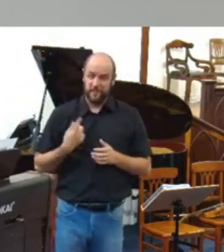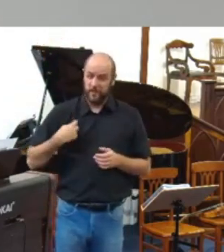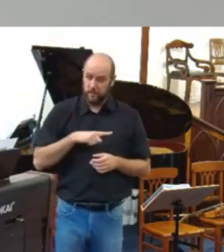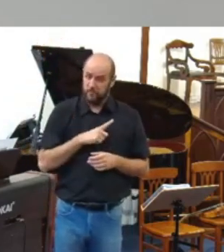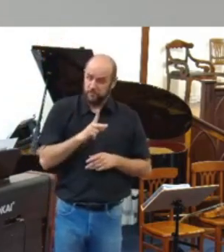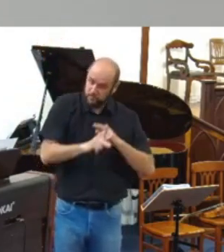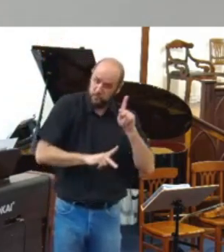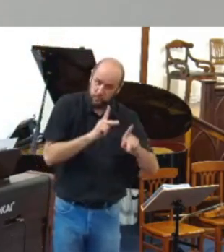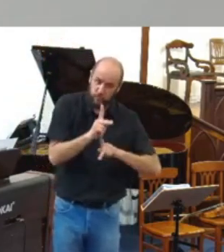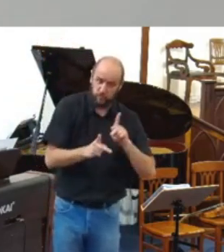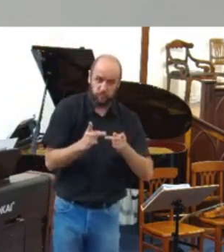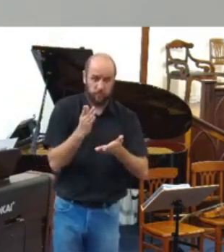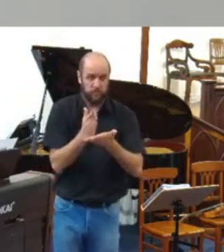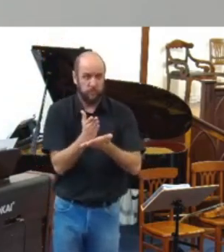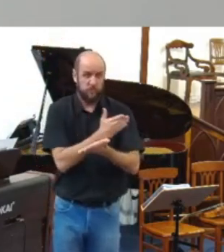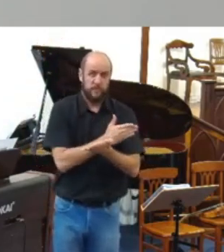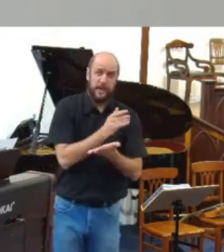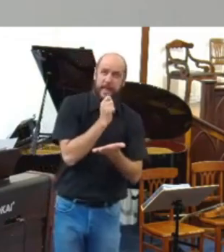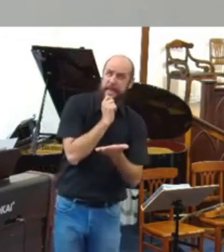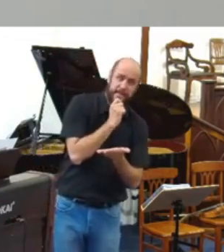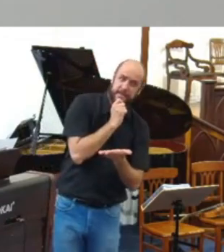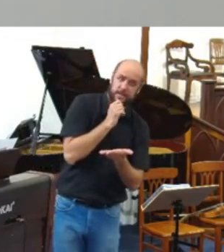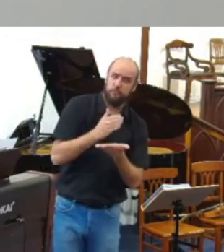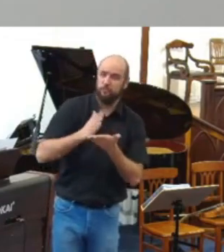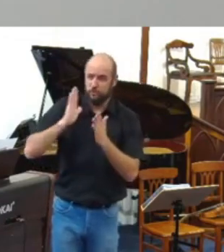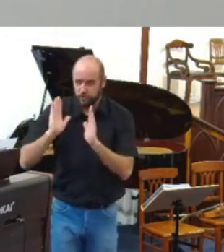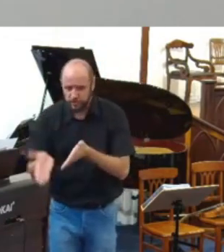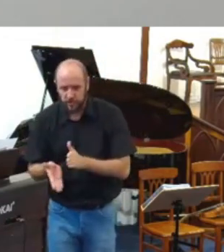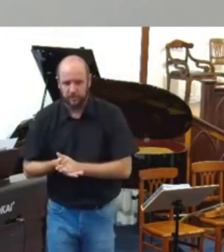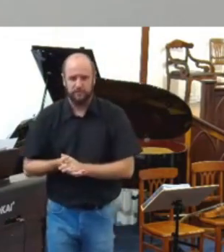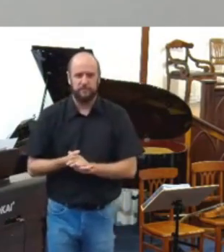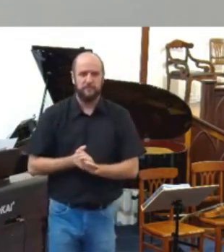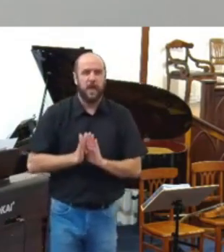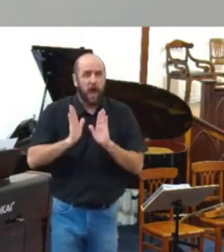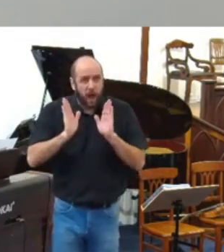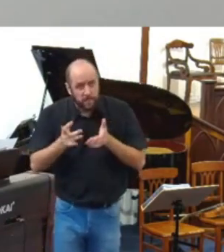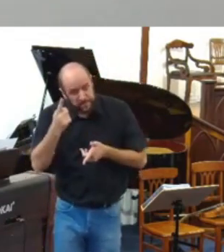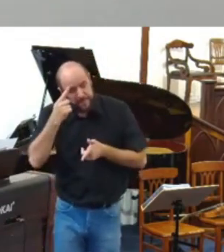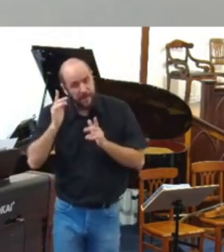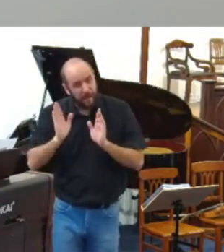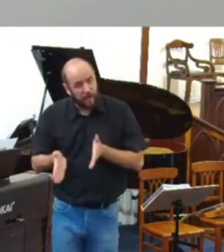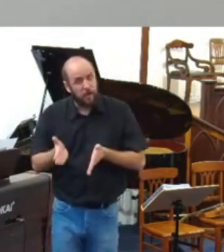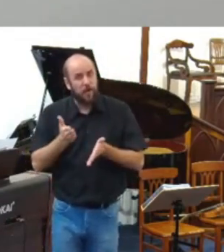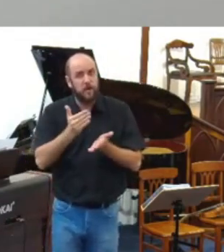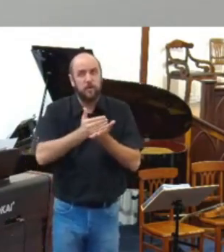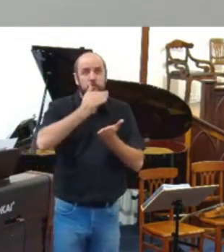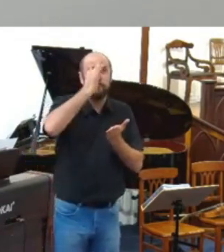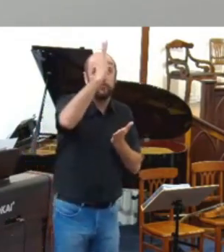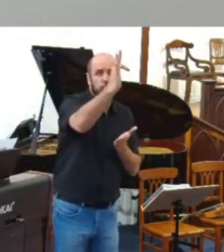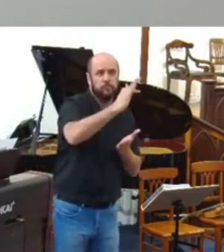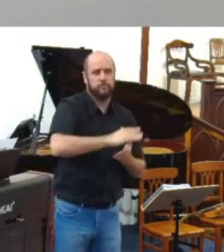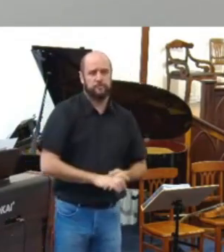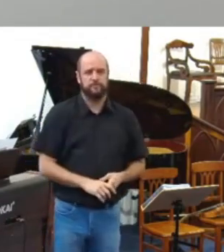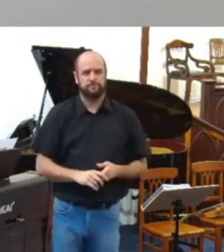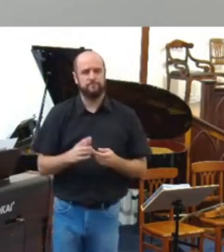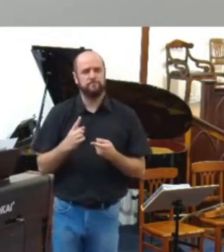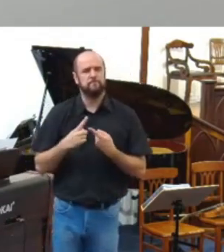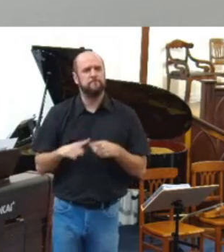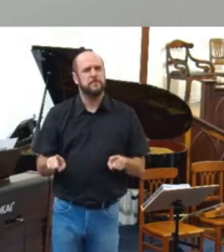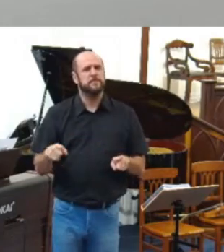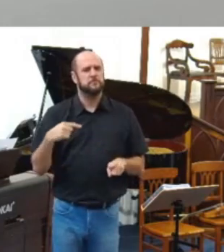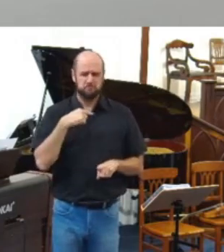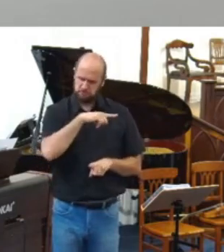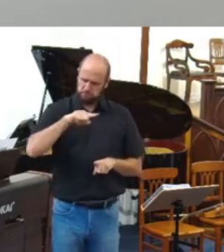povo que vive entre dois mundos, entre o já e o ainda não, entre o agora e o porvir. Mas nós somos um povo feito